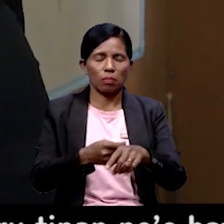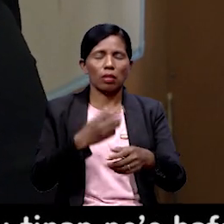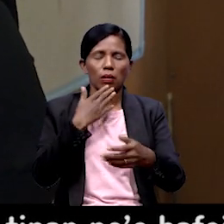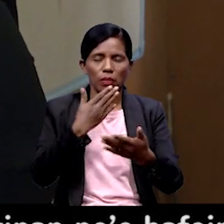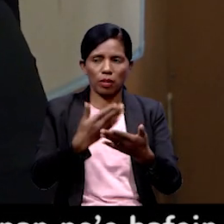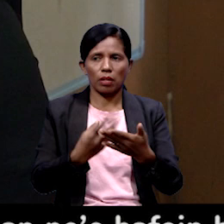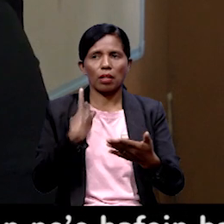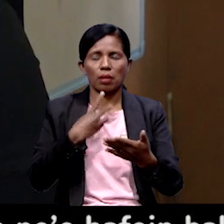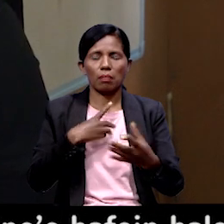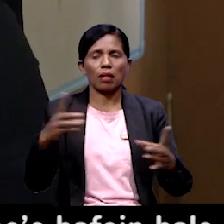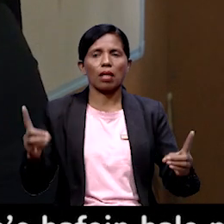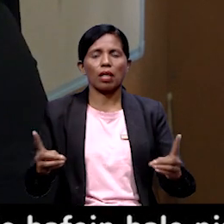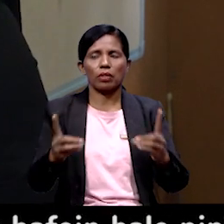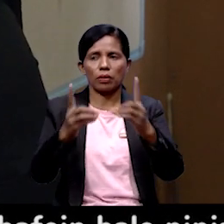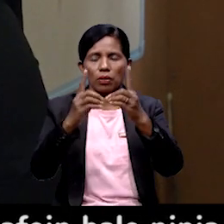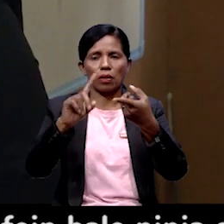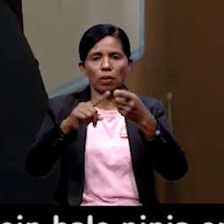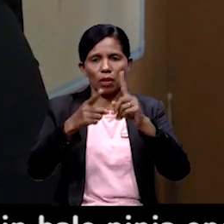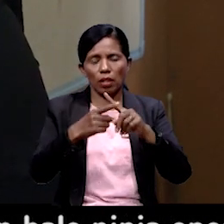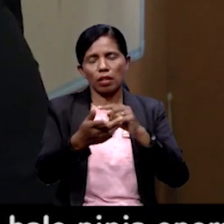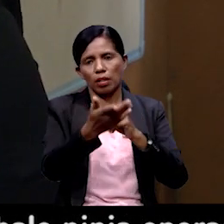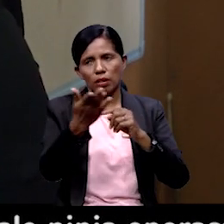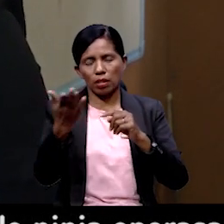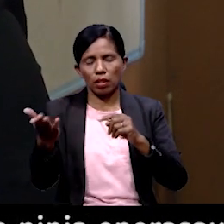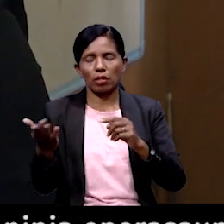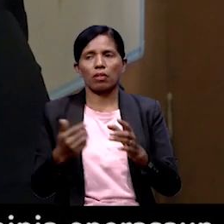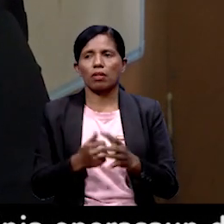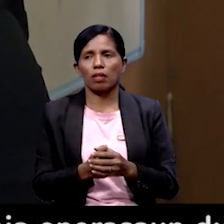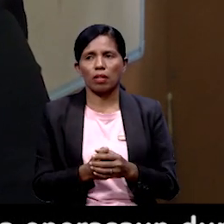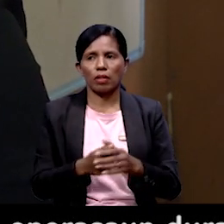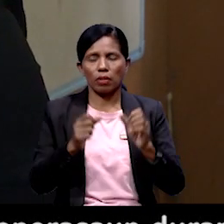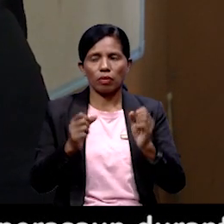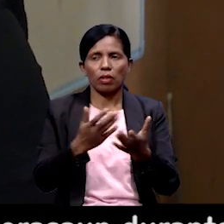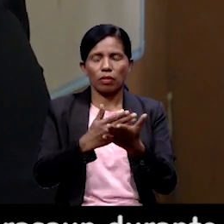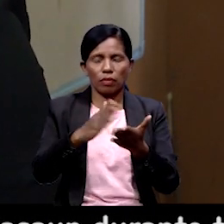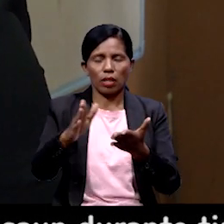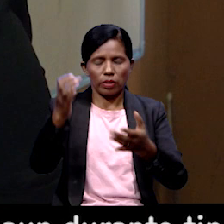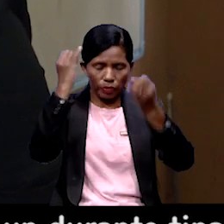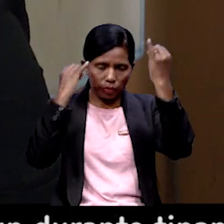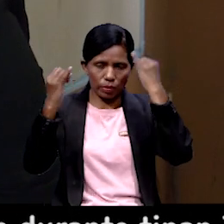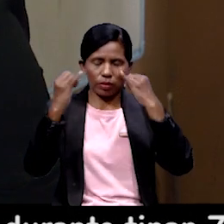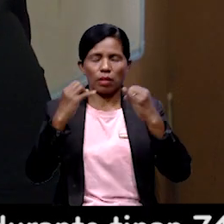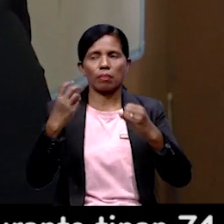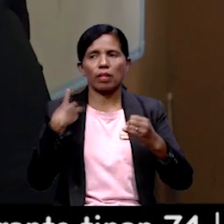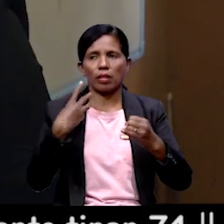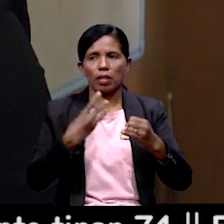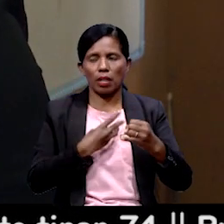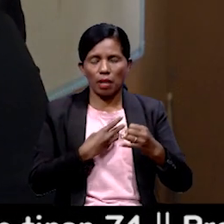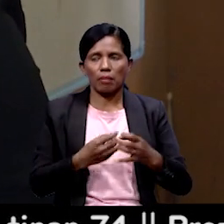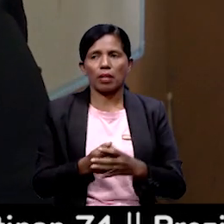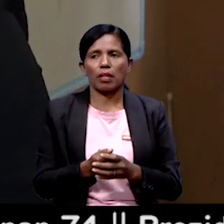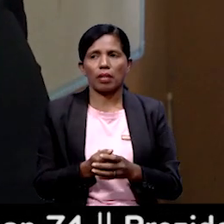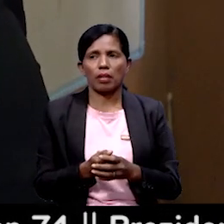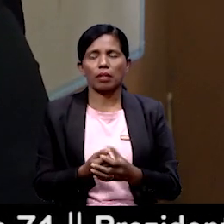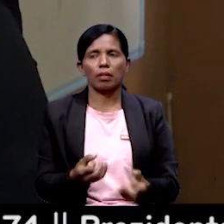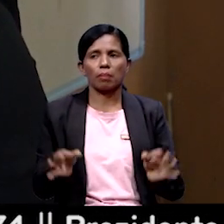bele mansuru kolega sira nomor rekrutar sira podi bele fahe informasaun nebe mayami sindi dea